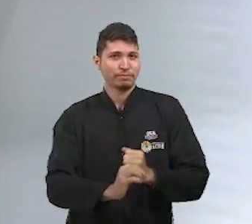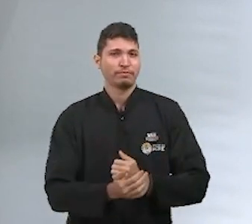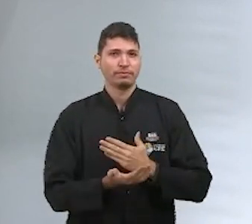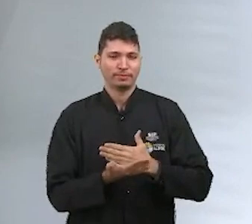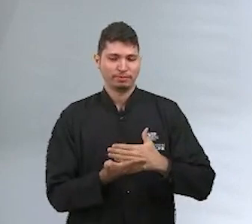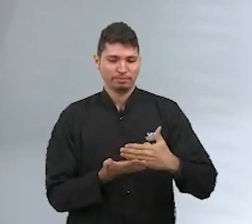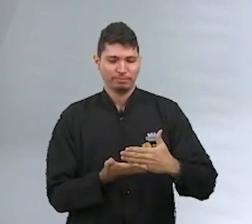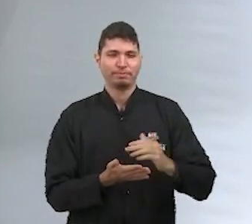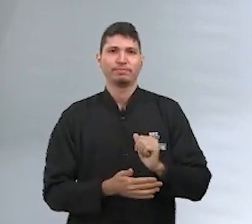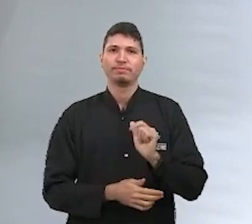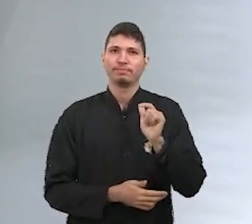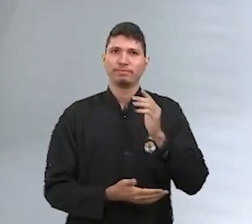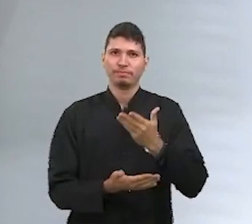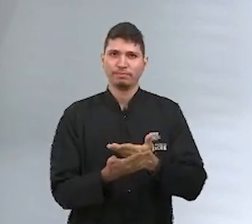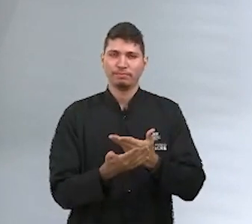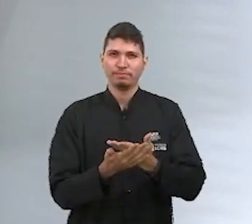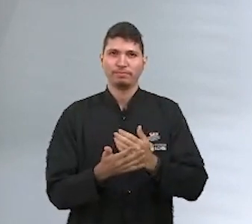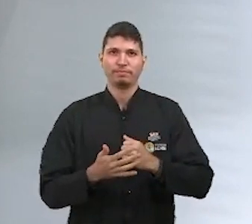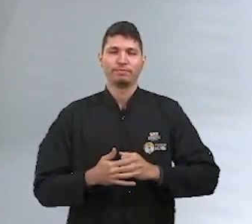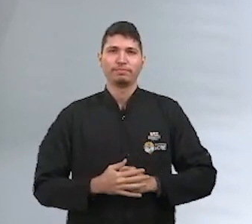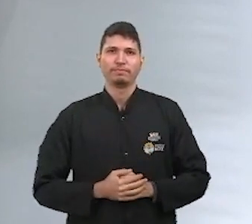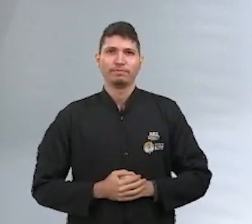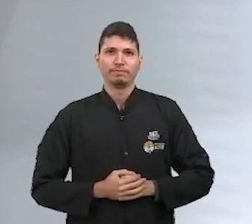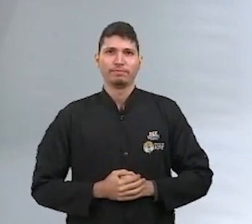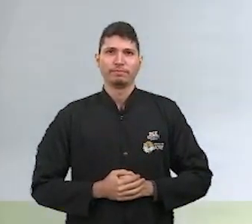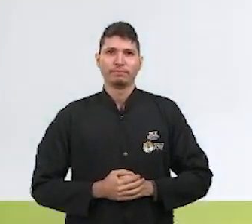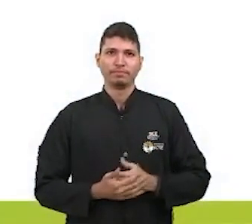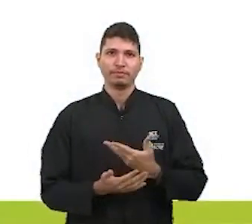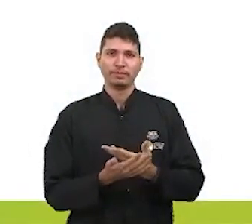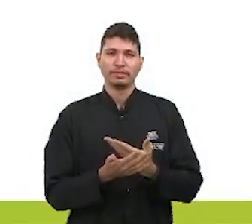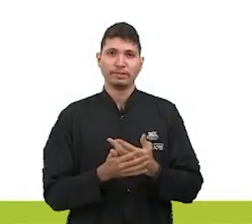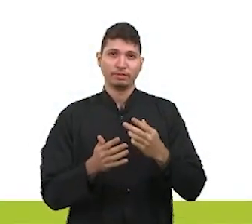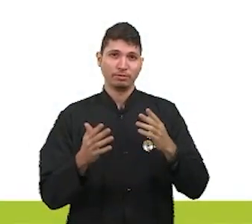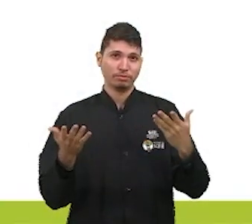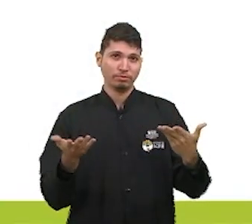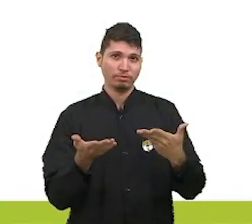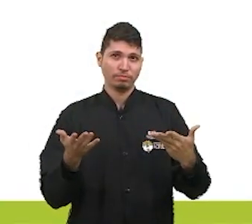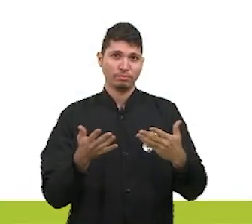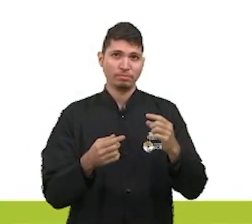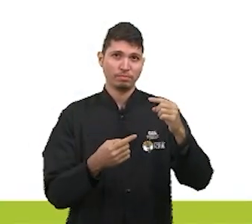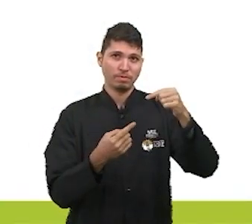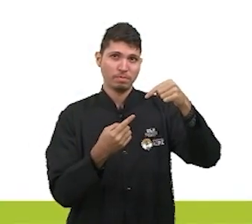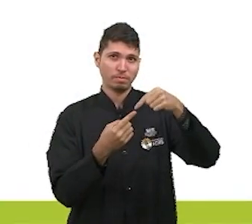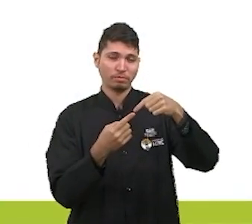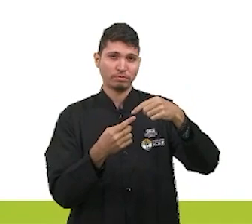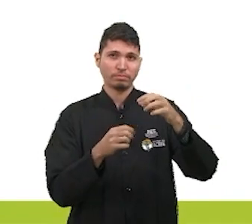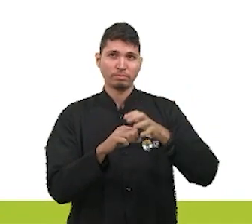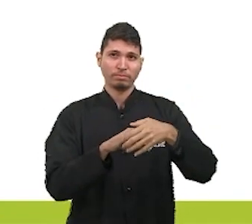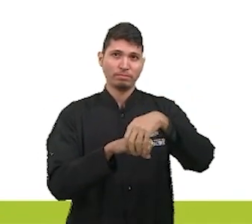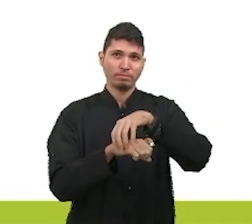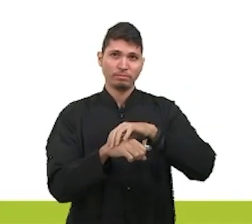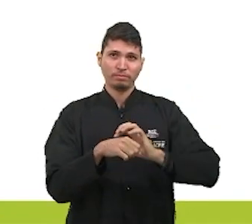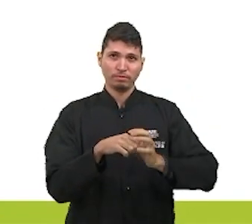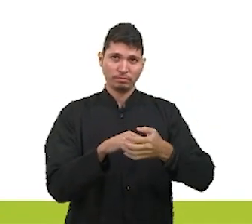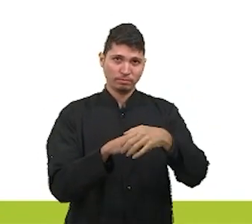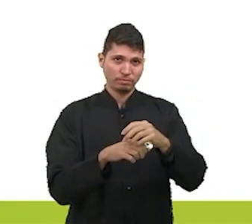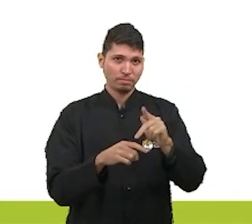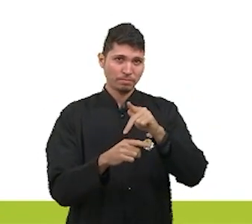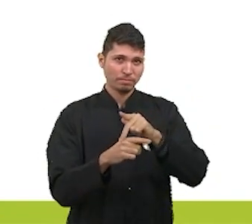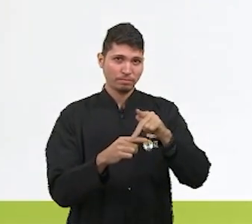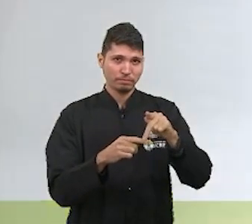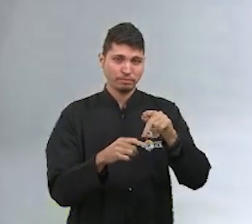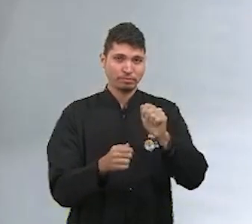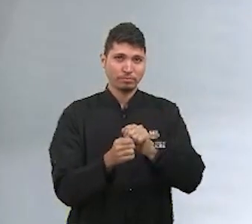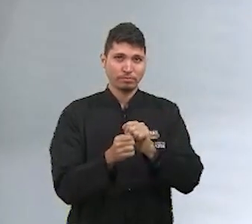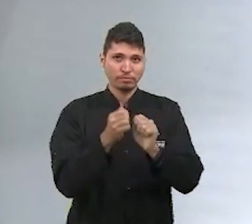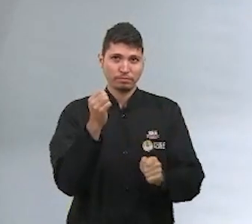mais uma aula. Na aula de hoje, nós iremos falar sobre ligações e moléculas polares e apolares.